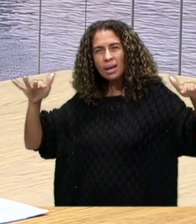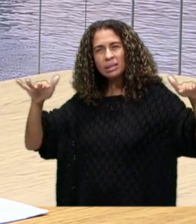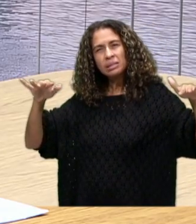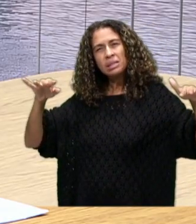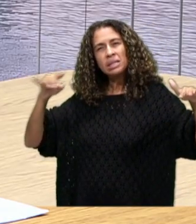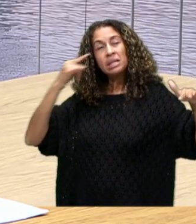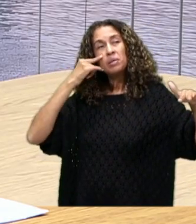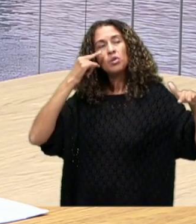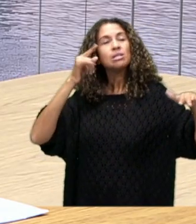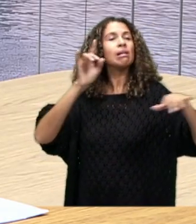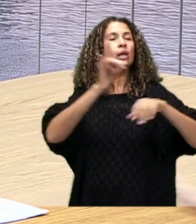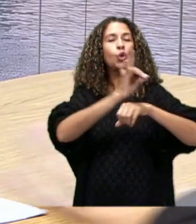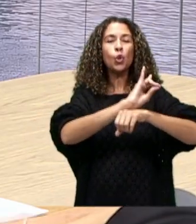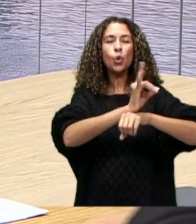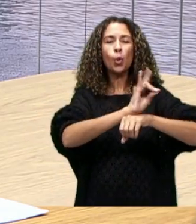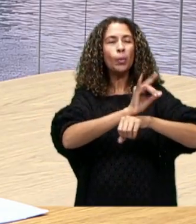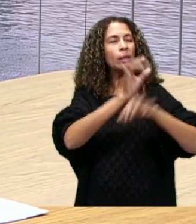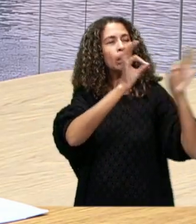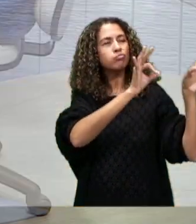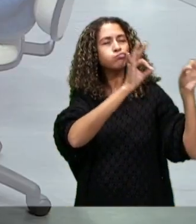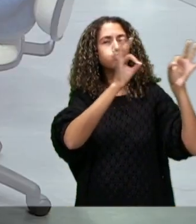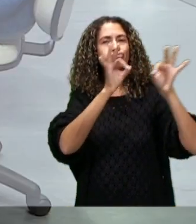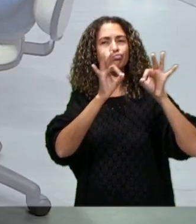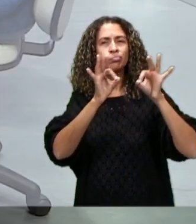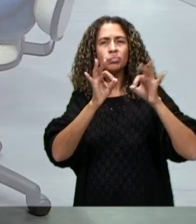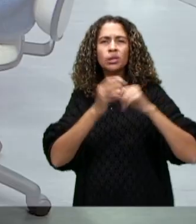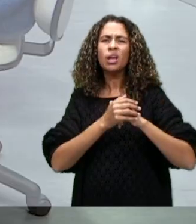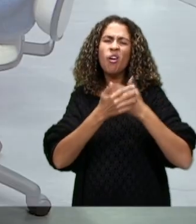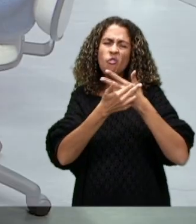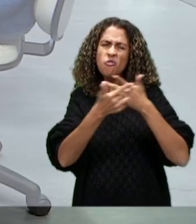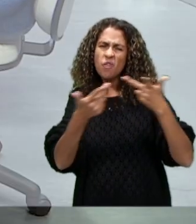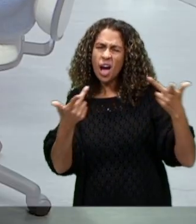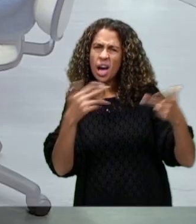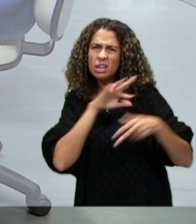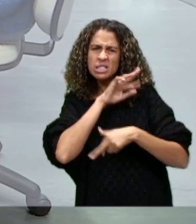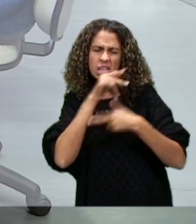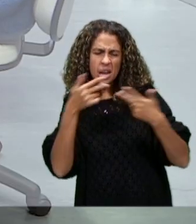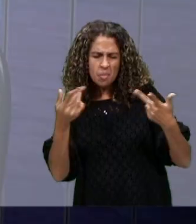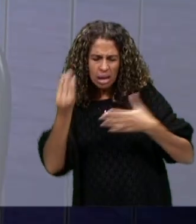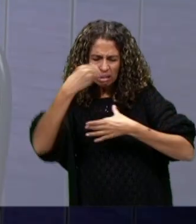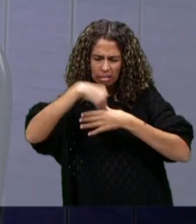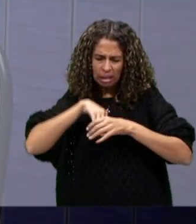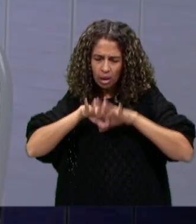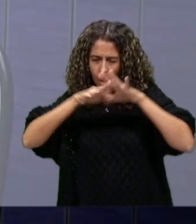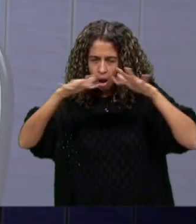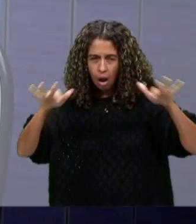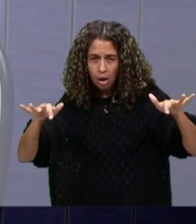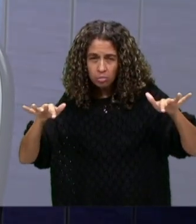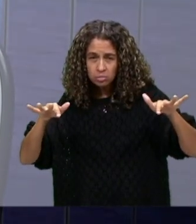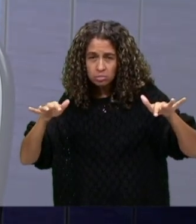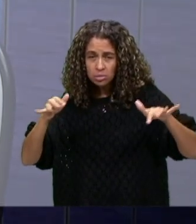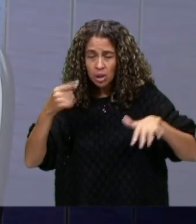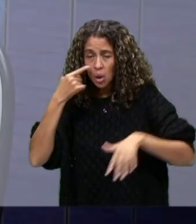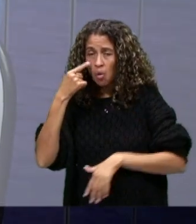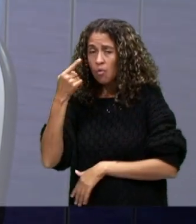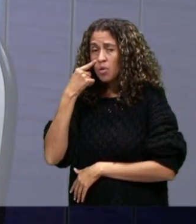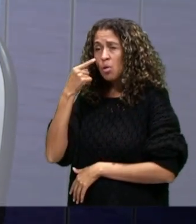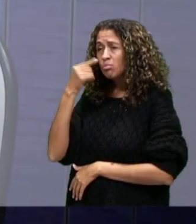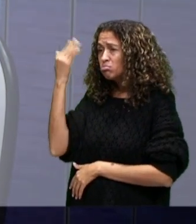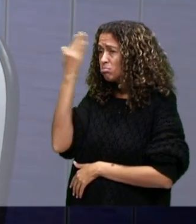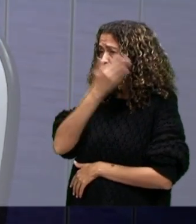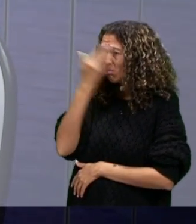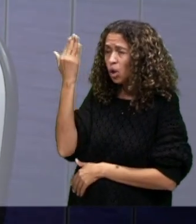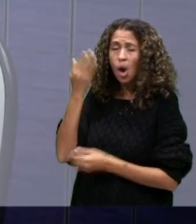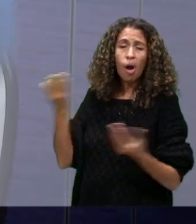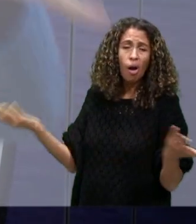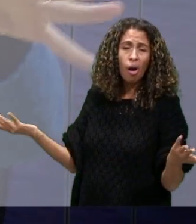aqueles documentários e via aquela diversidade gigante de espécies, né, das pessoas mergulhando, e eu olhava para o mar e não via nada,